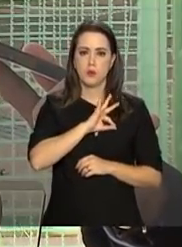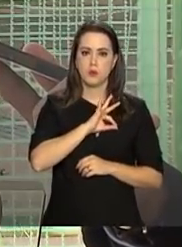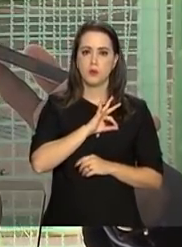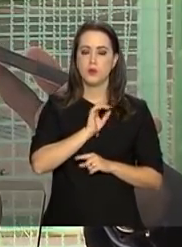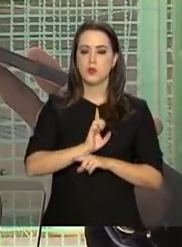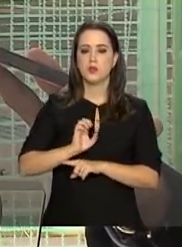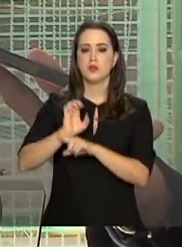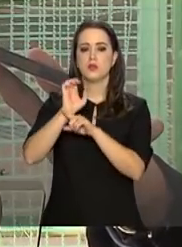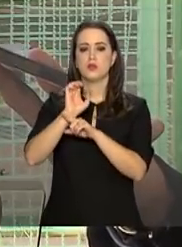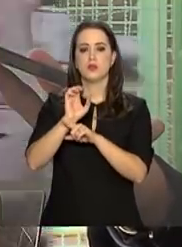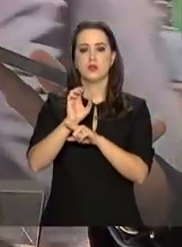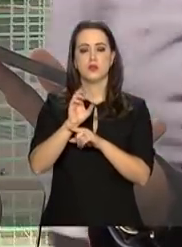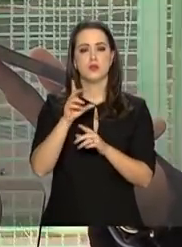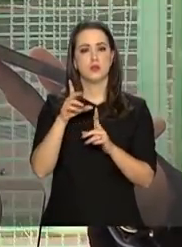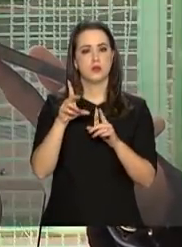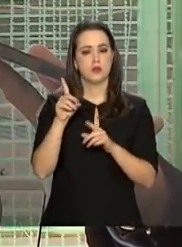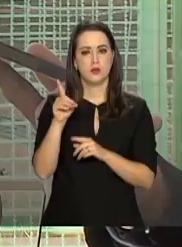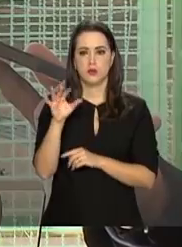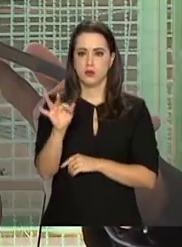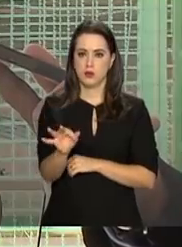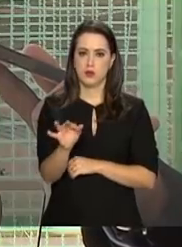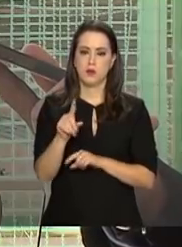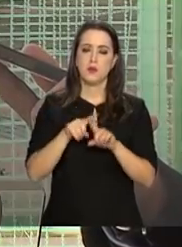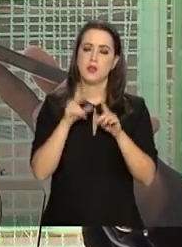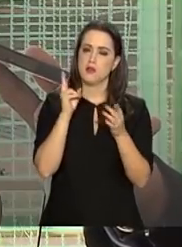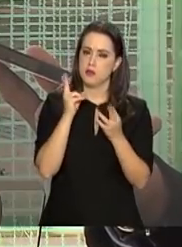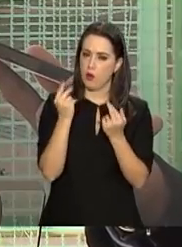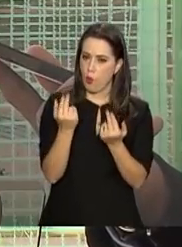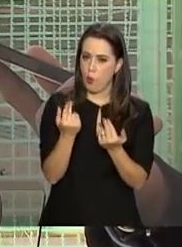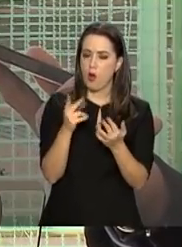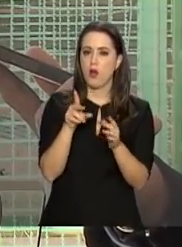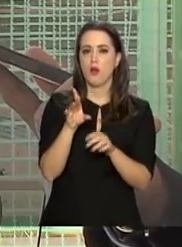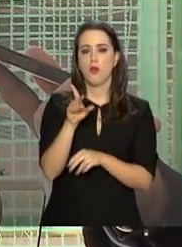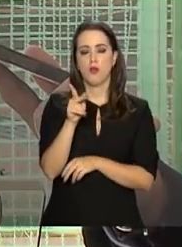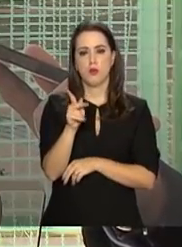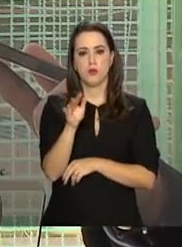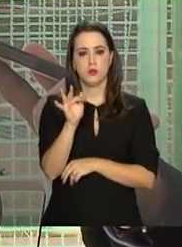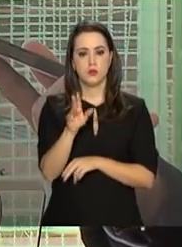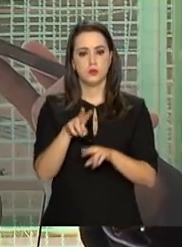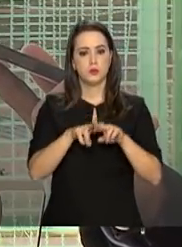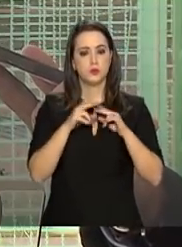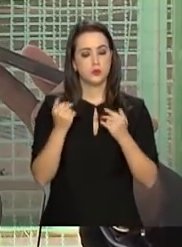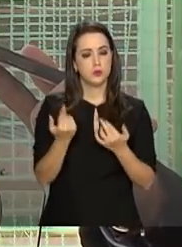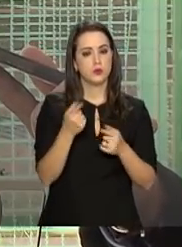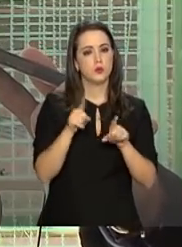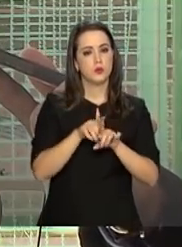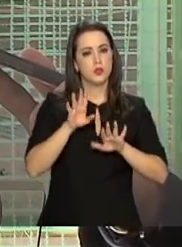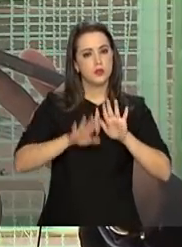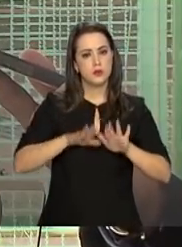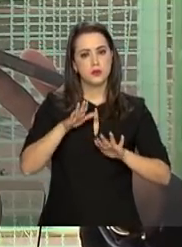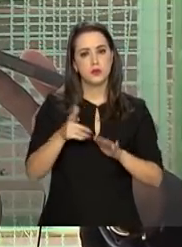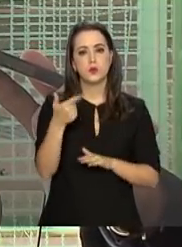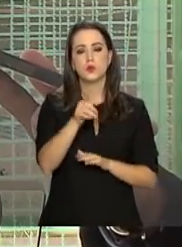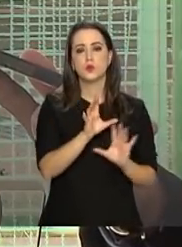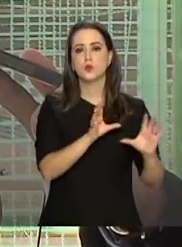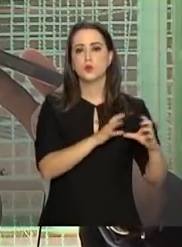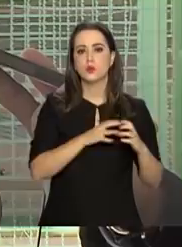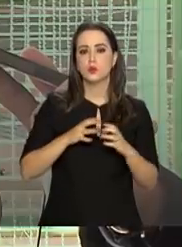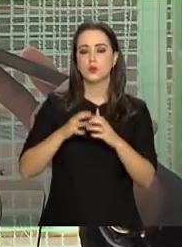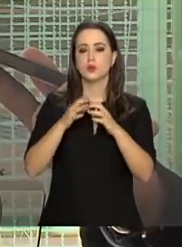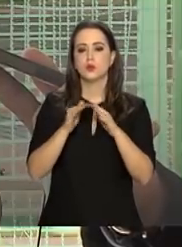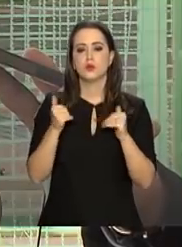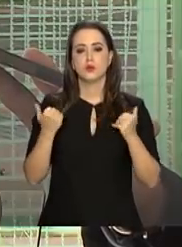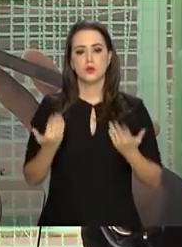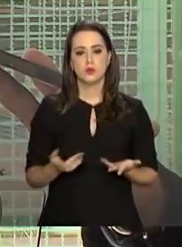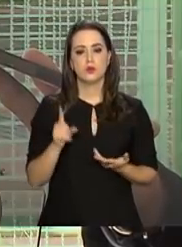estaduais e distrital mas igualmente da Polícia Federal com essas polícias e eventualmente de outros órgãos